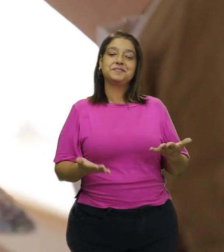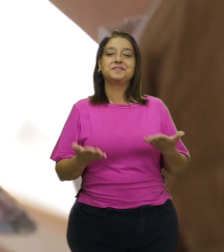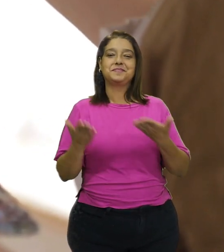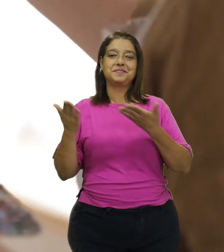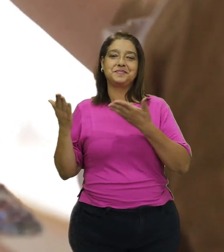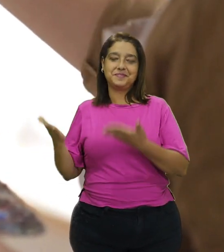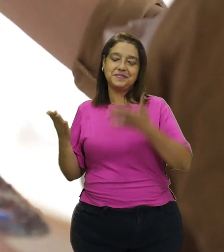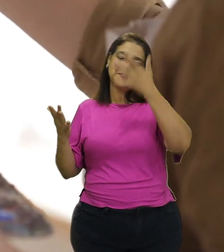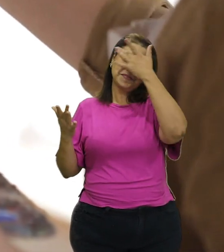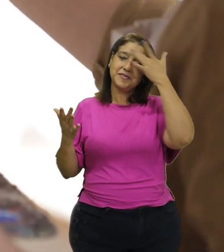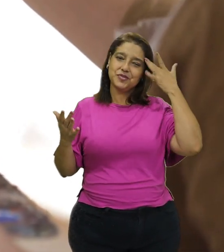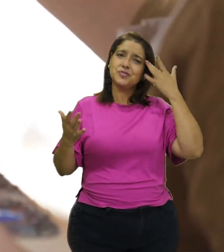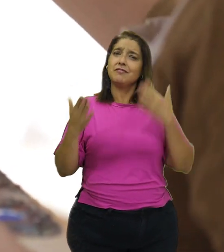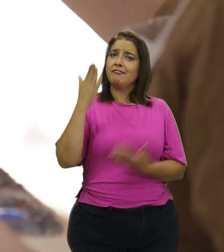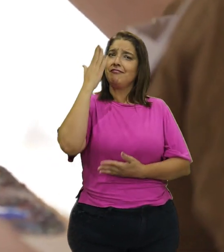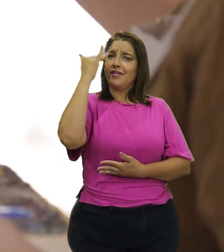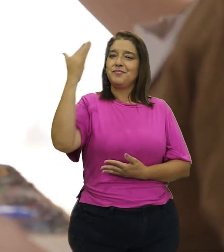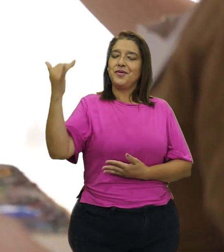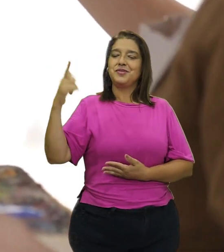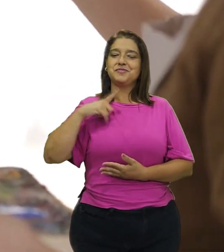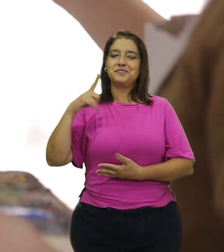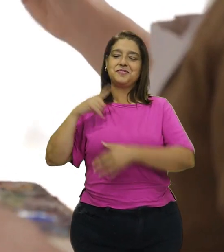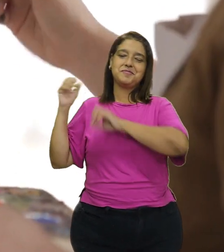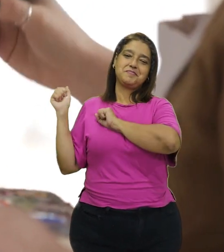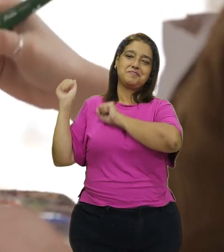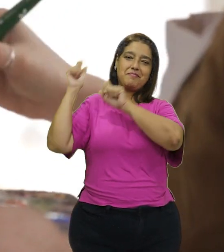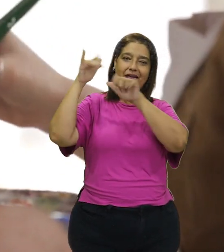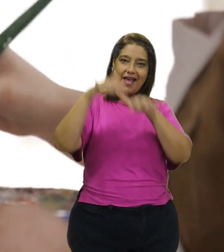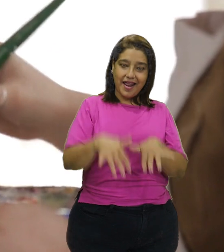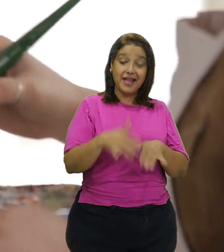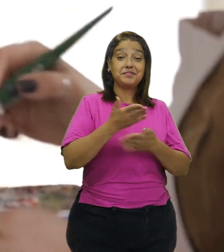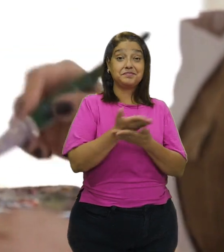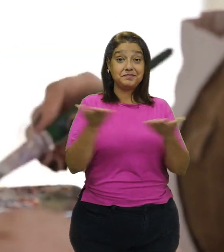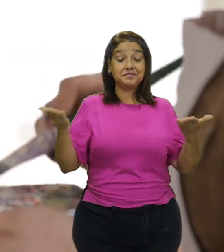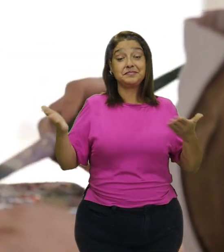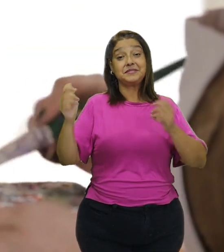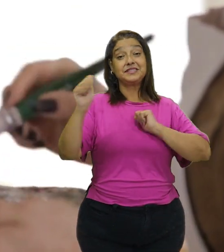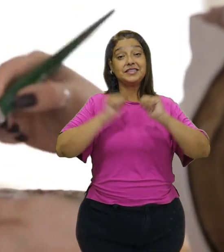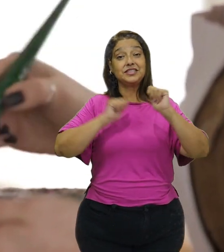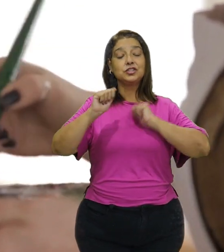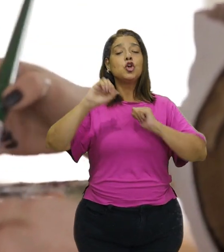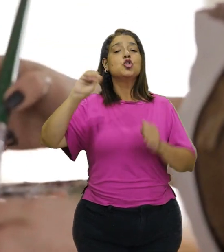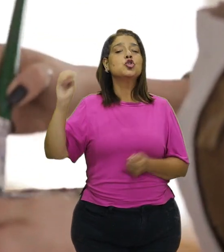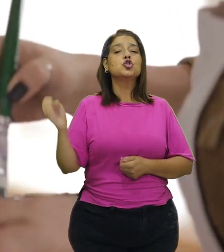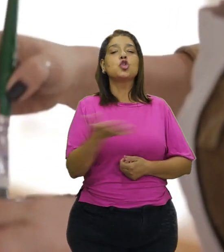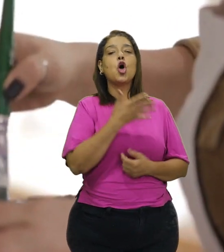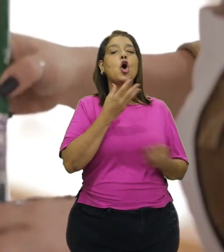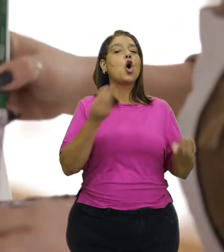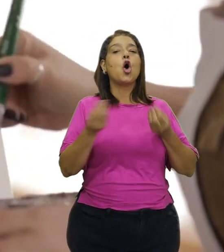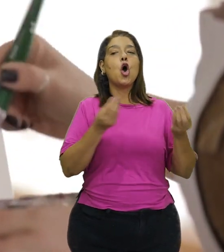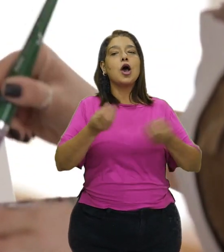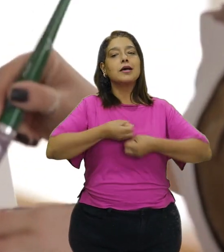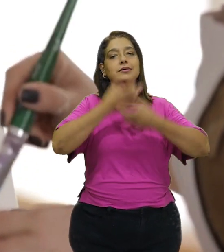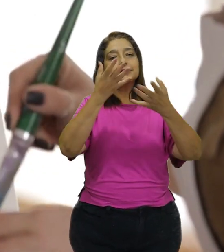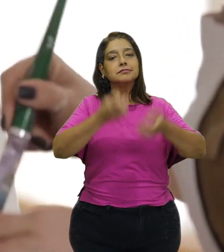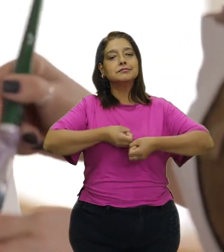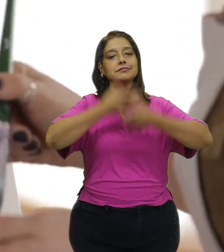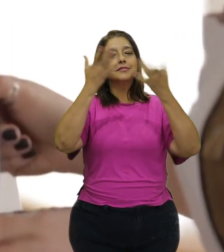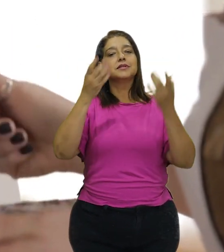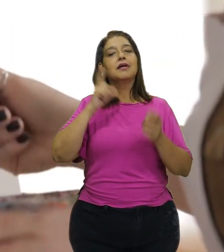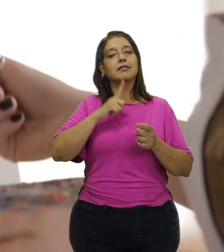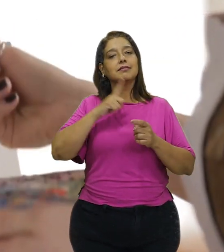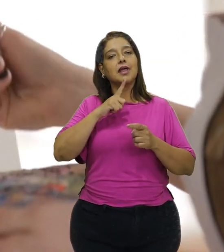Di Cavalcanti também estavam nesse evento. Esses artistas buscavam novas formas de expressão, inspirados